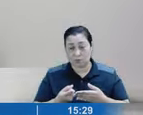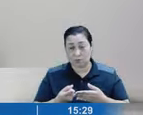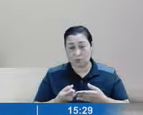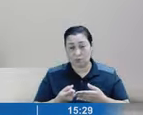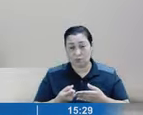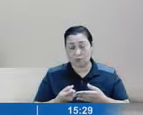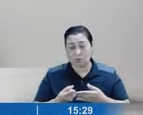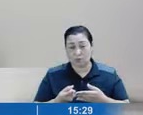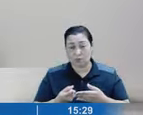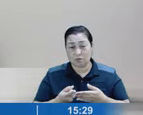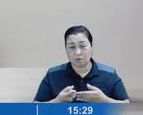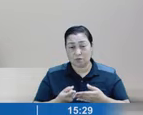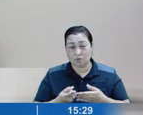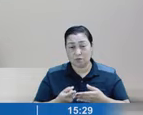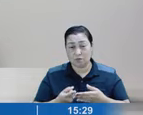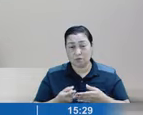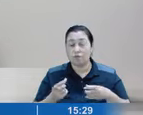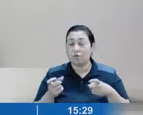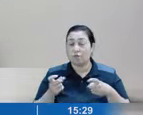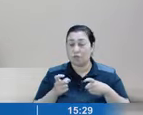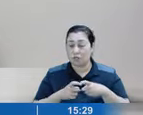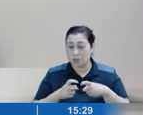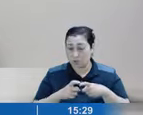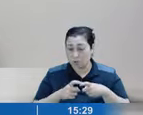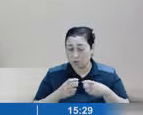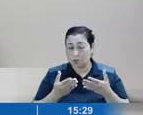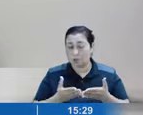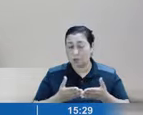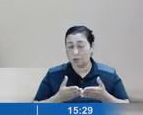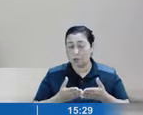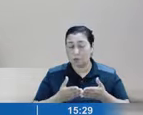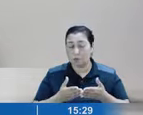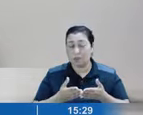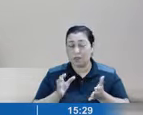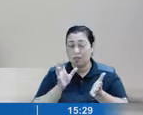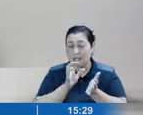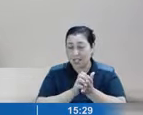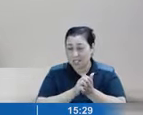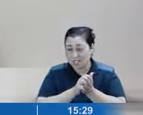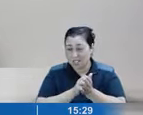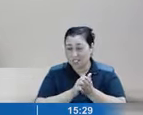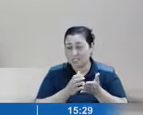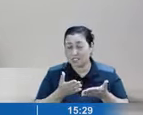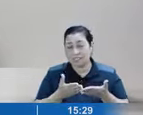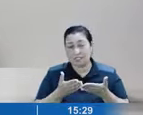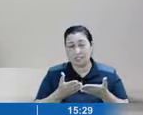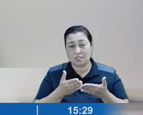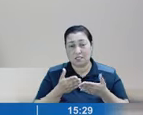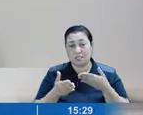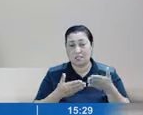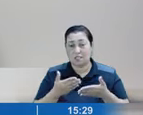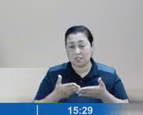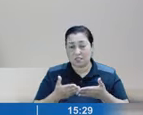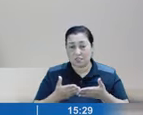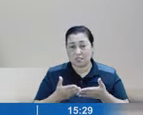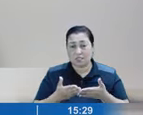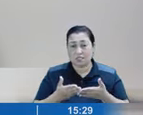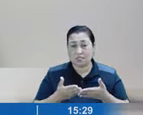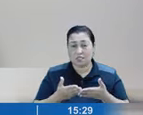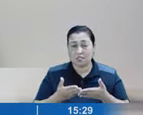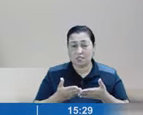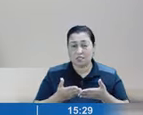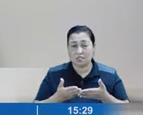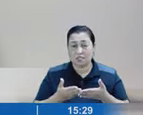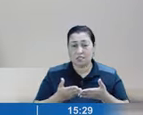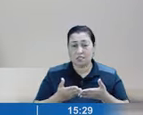da medicação pós-exposição para AIDS, a coisa se perdeu um pouquinho aí na relação interpessoal